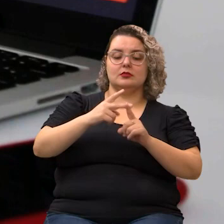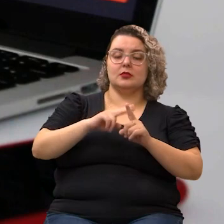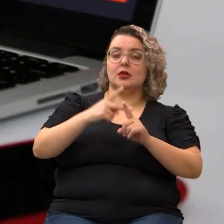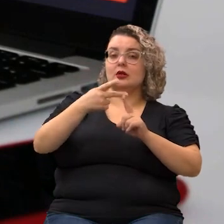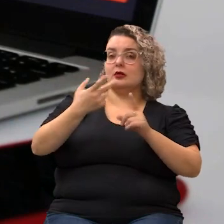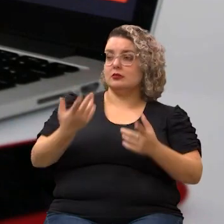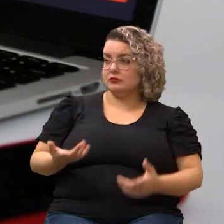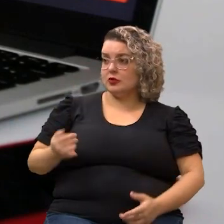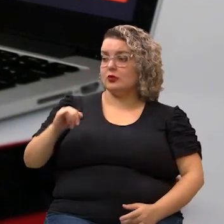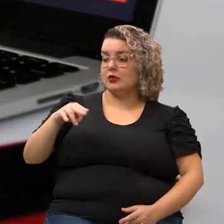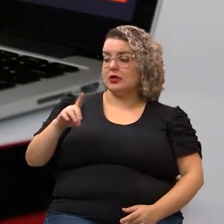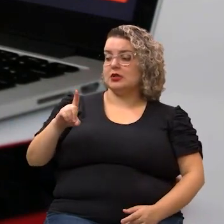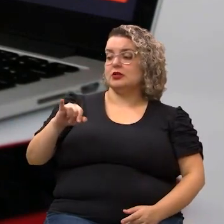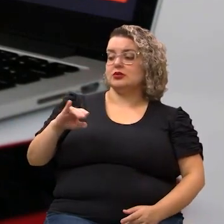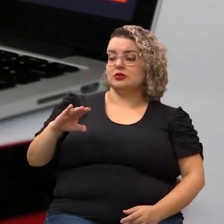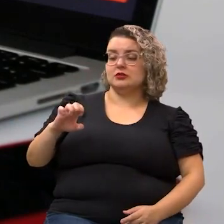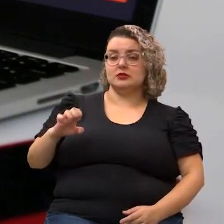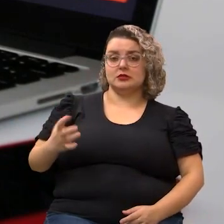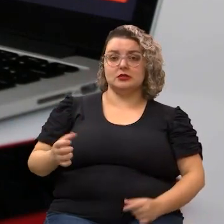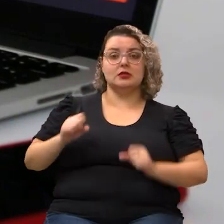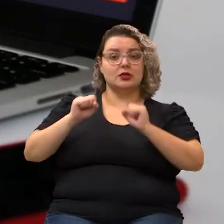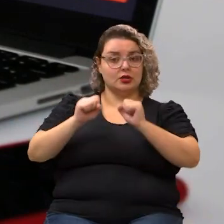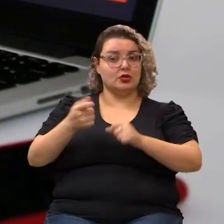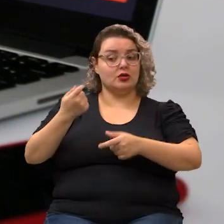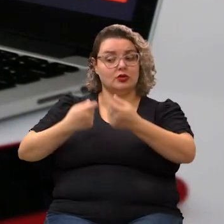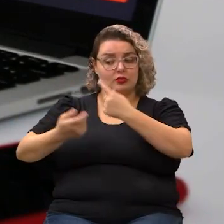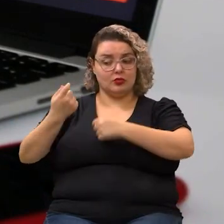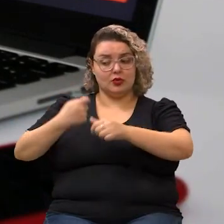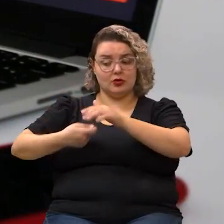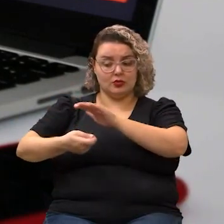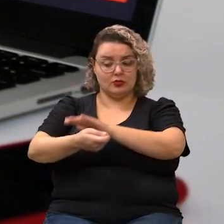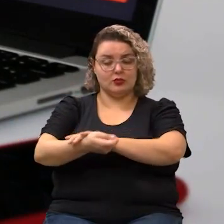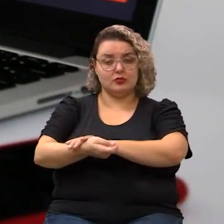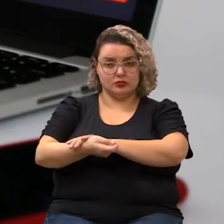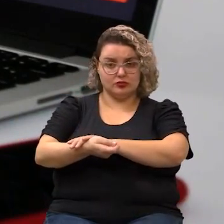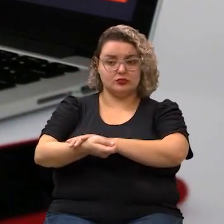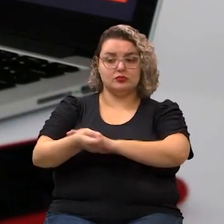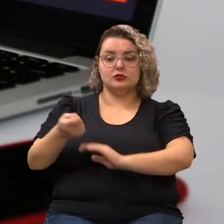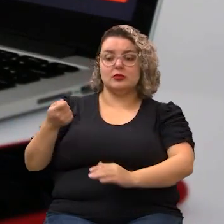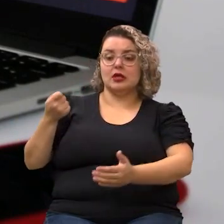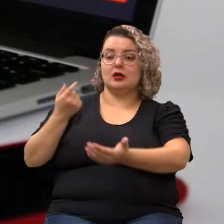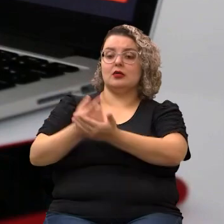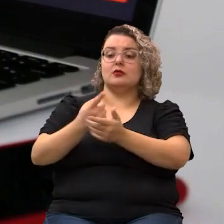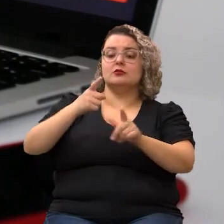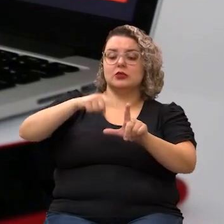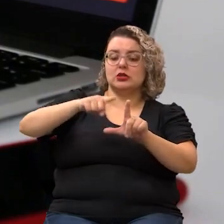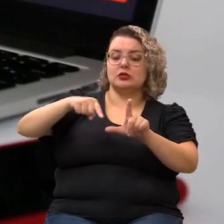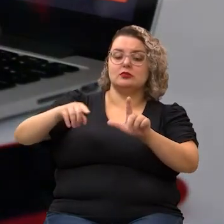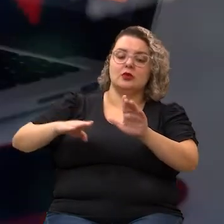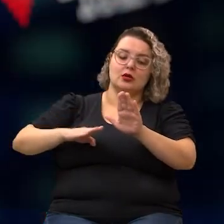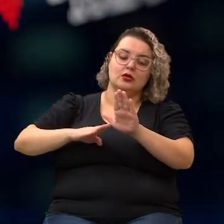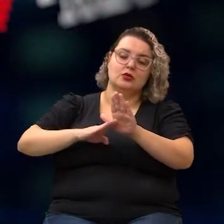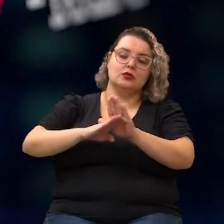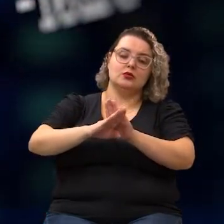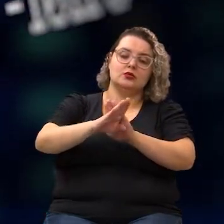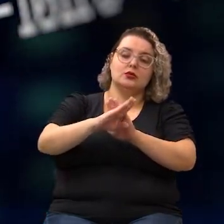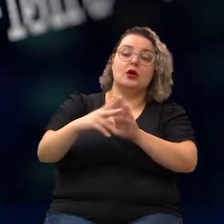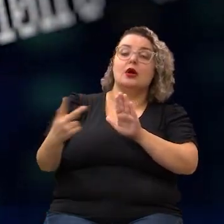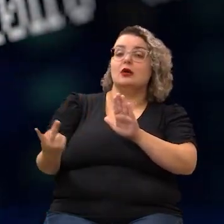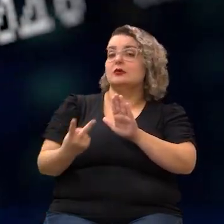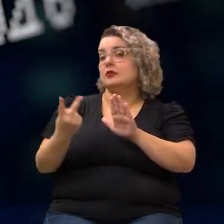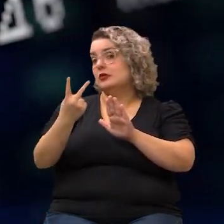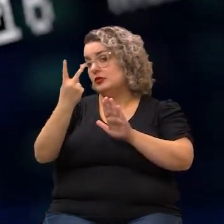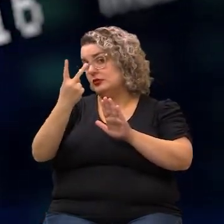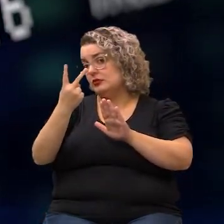esse índice e a pessoa pode investir na compra desse índice. Se o índice sobe,